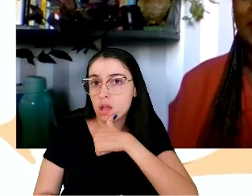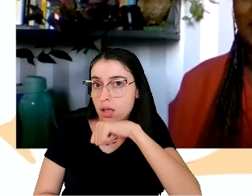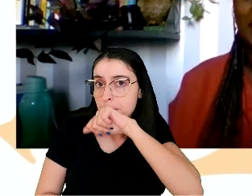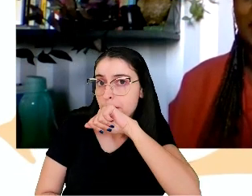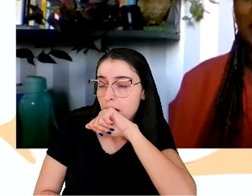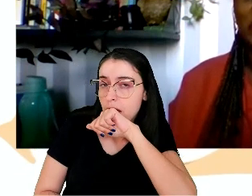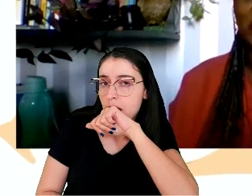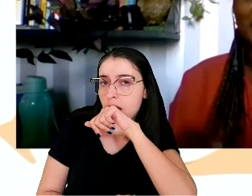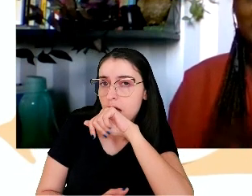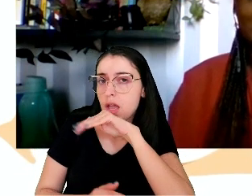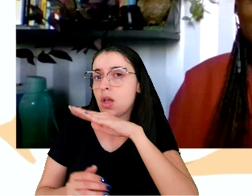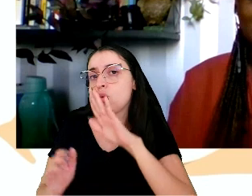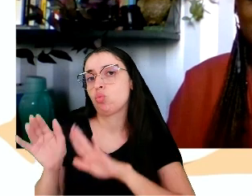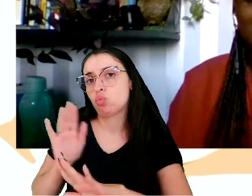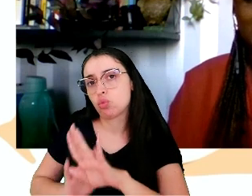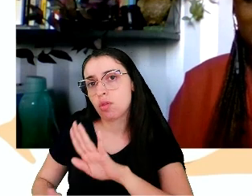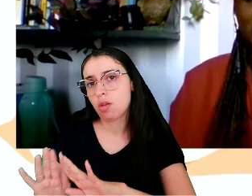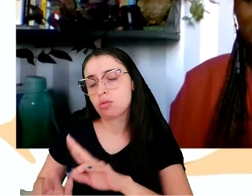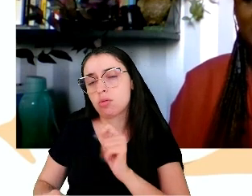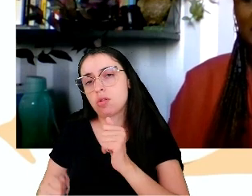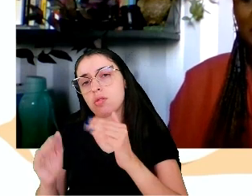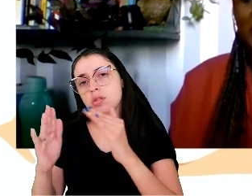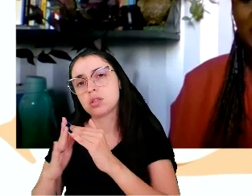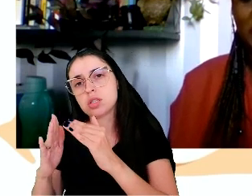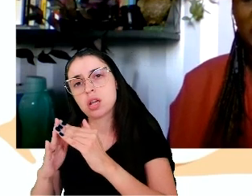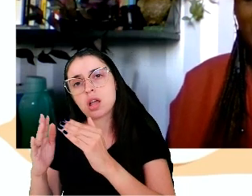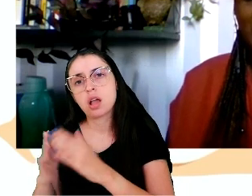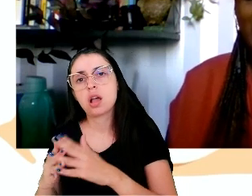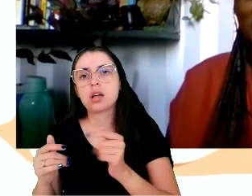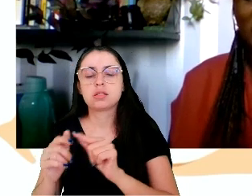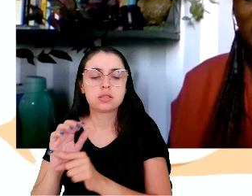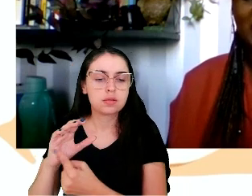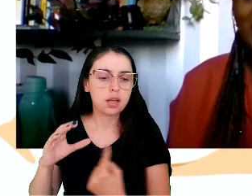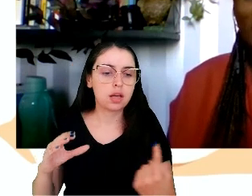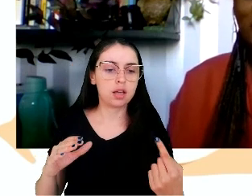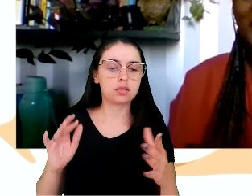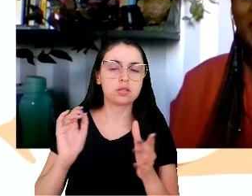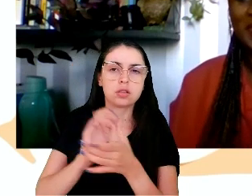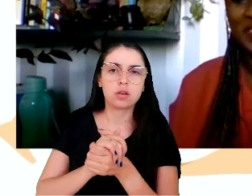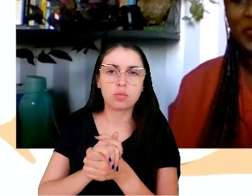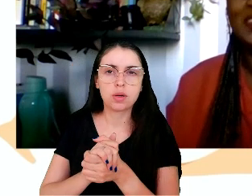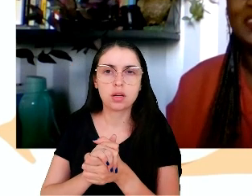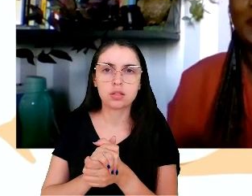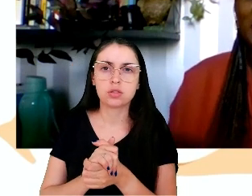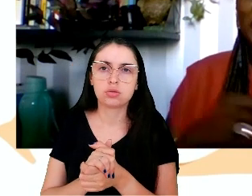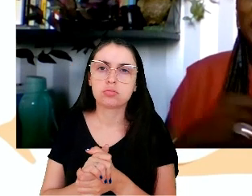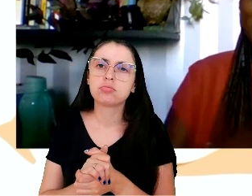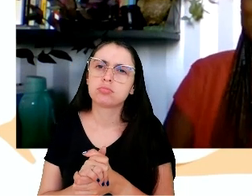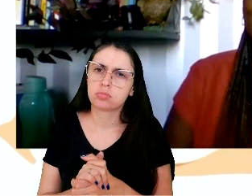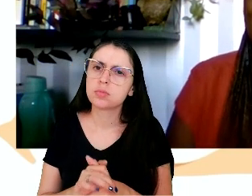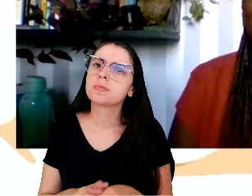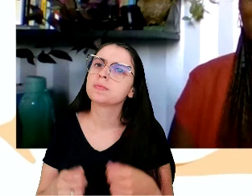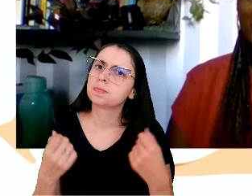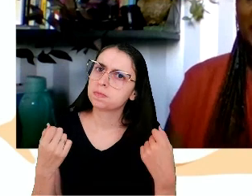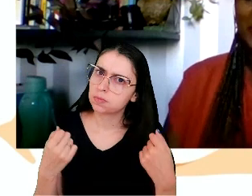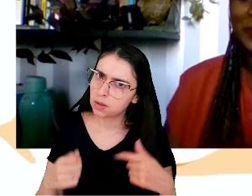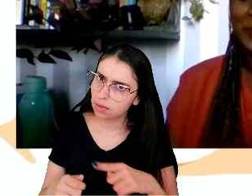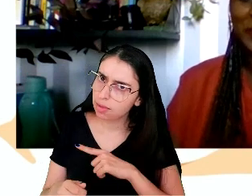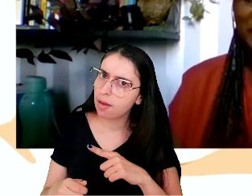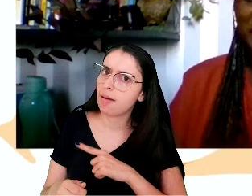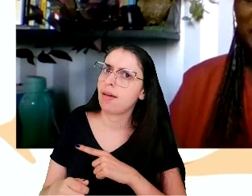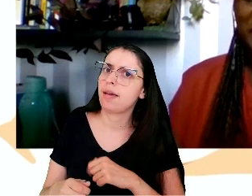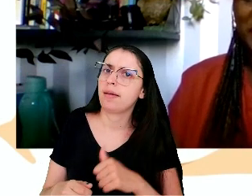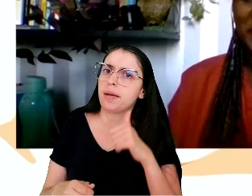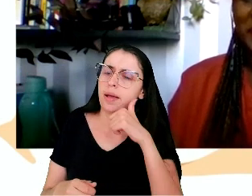casa, e muitas vezes era transferido no casamento a nós a obrigação de ser mães dos nossos